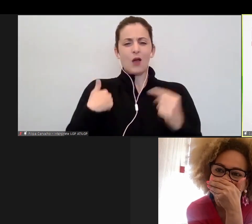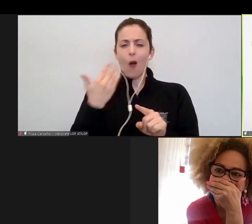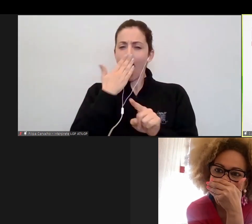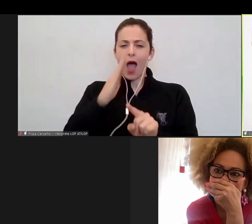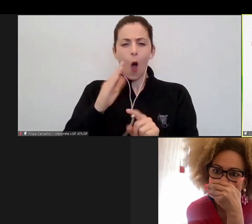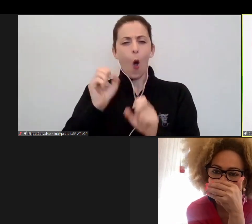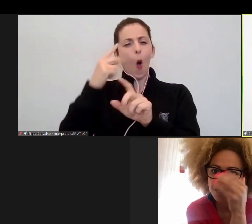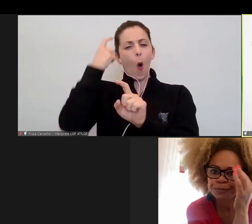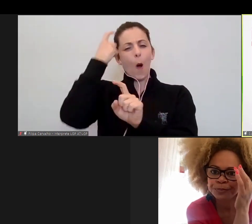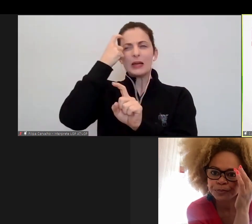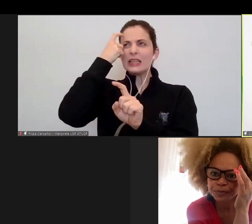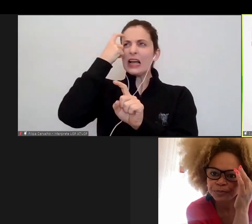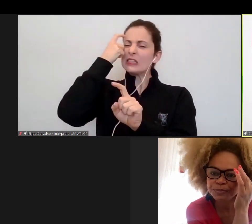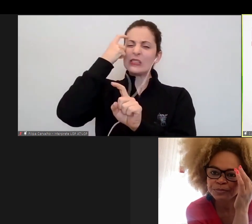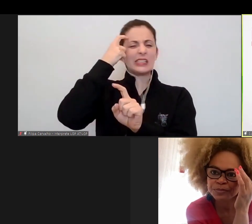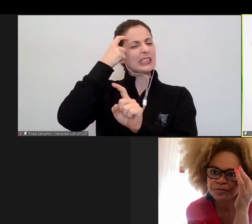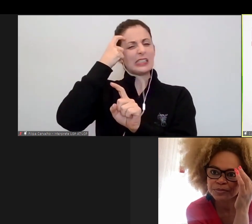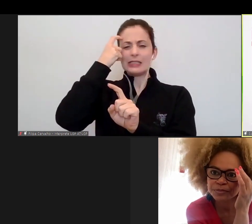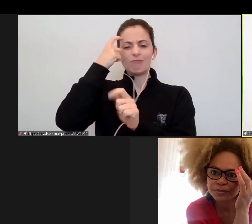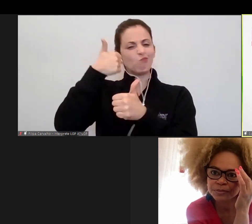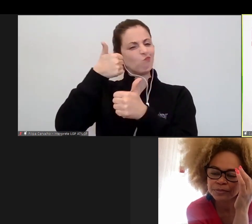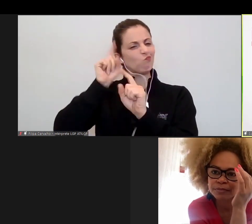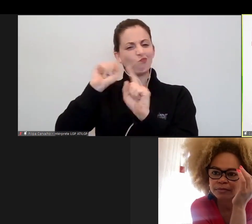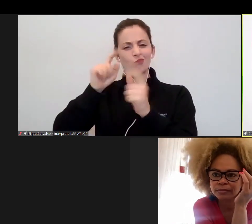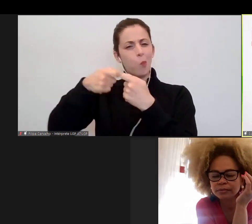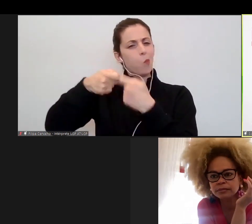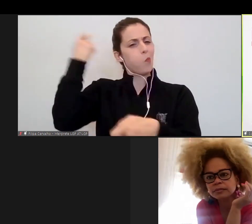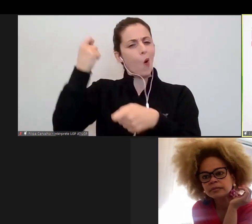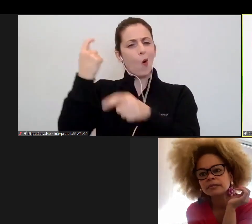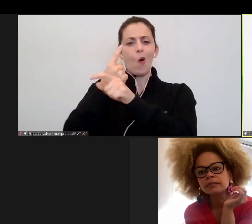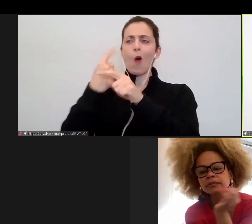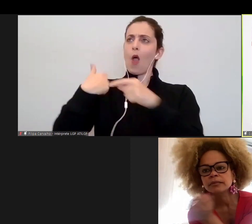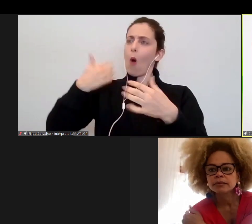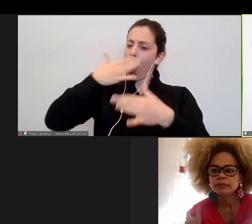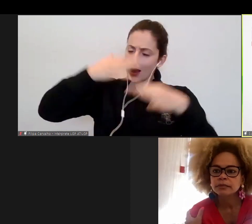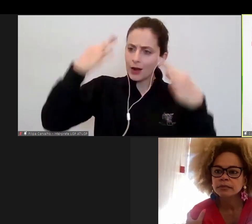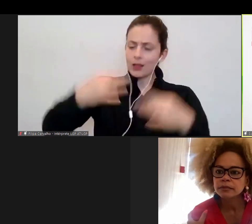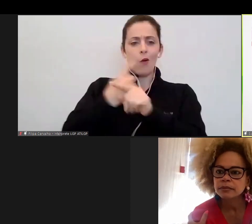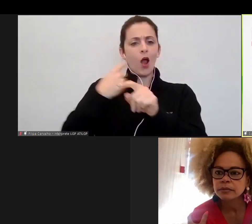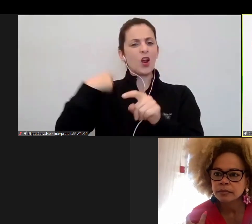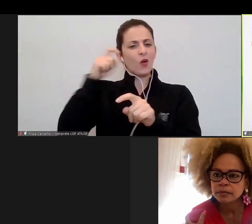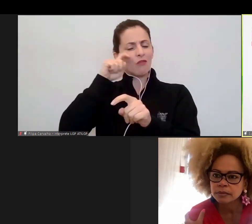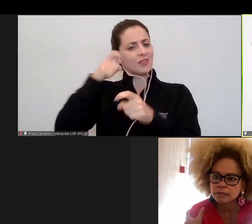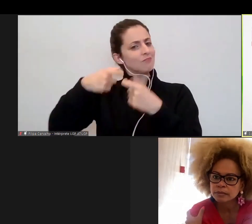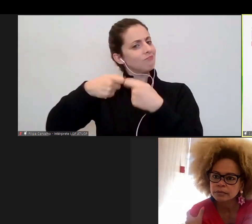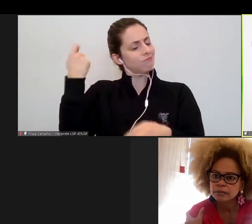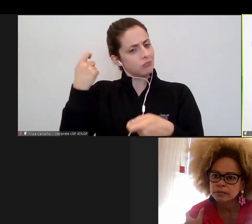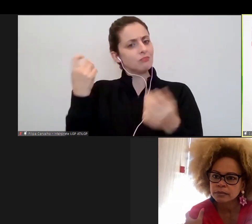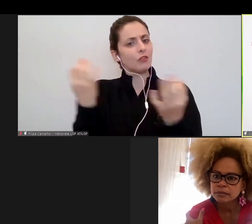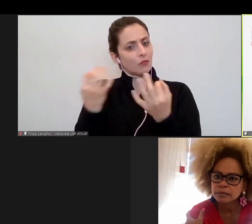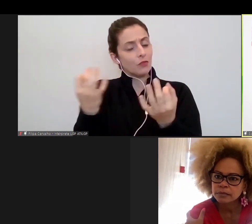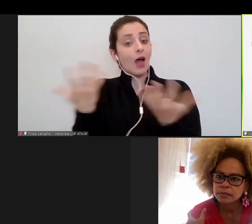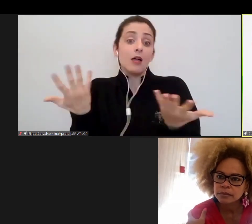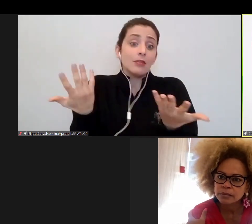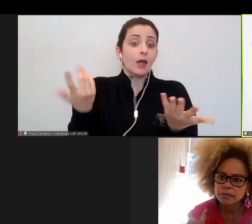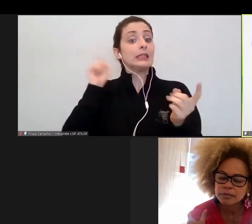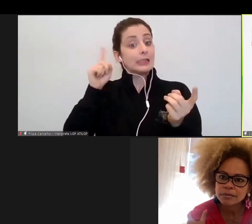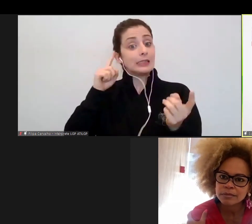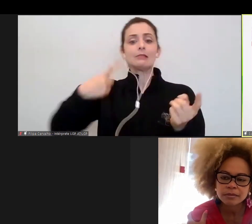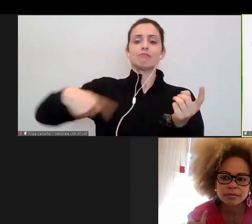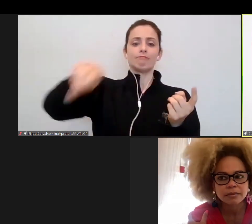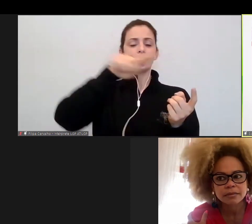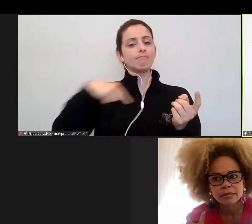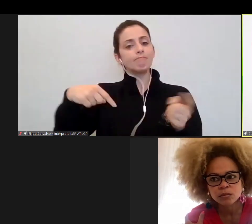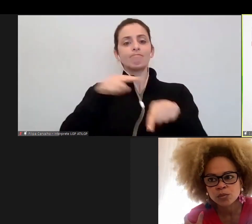são propriamente de acordo com aquilo que eu acredito e aquilo que eu defendo. E, portanto, acho que é sempre bom termos estes momentos para